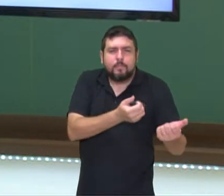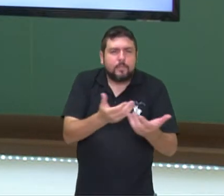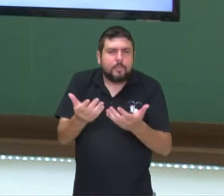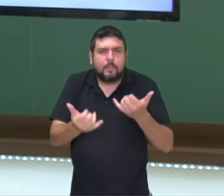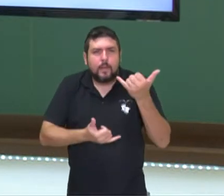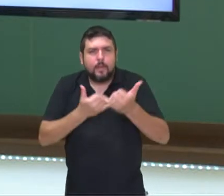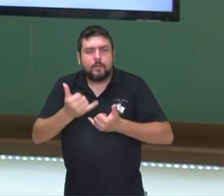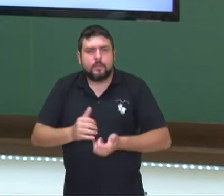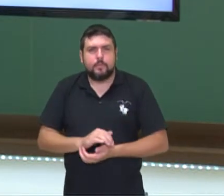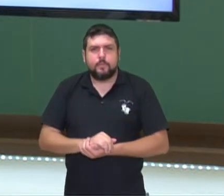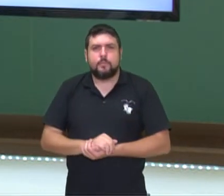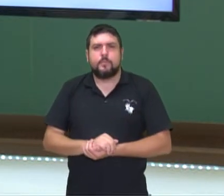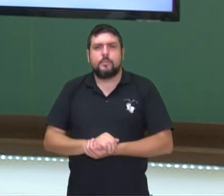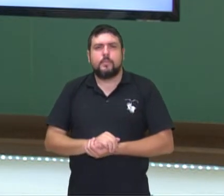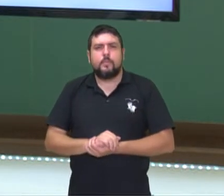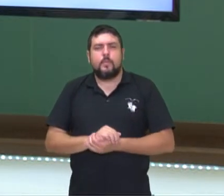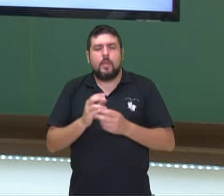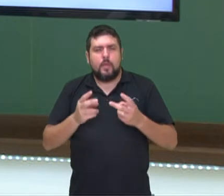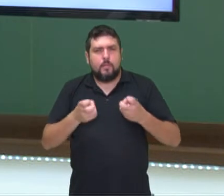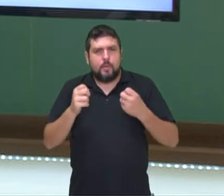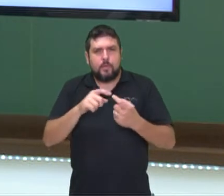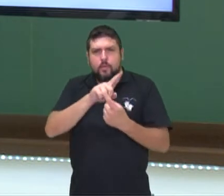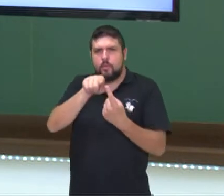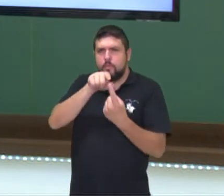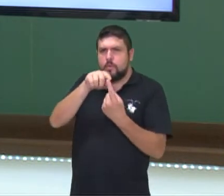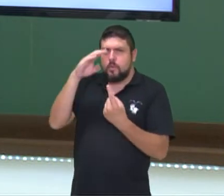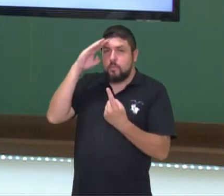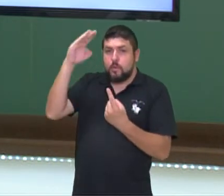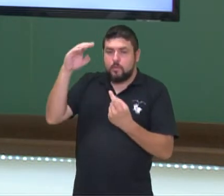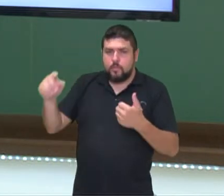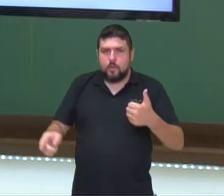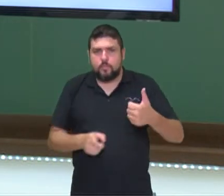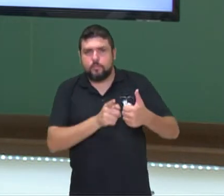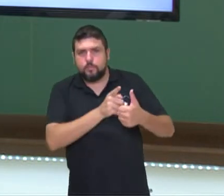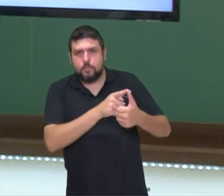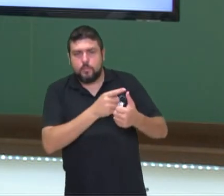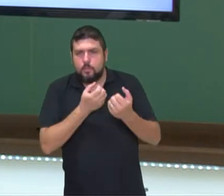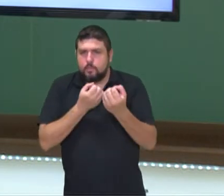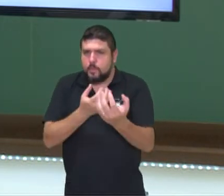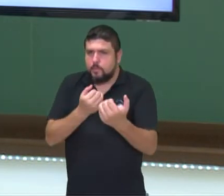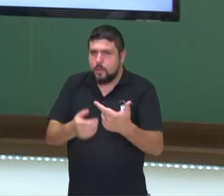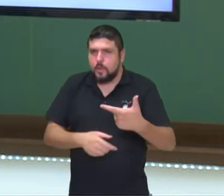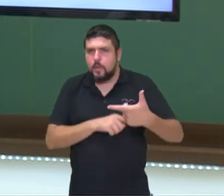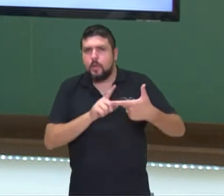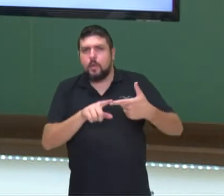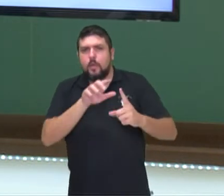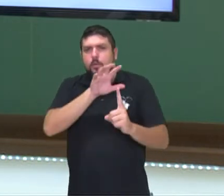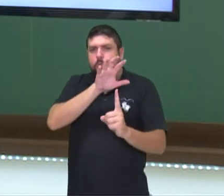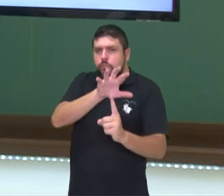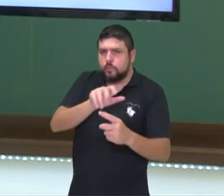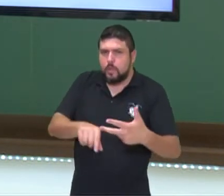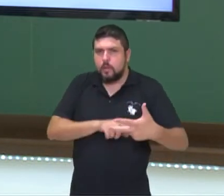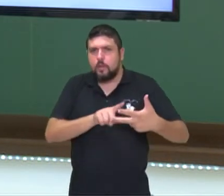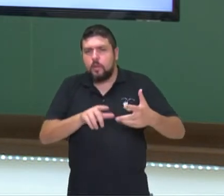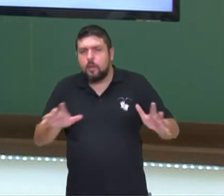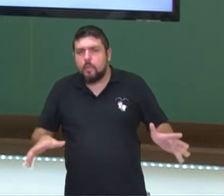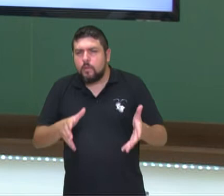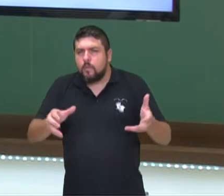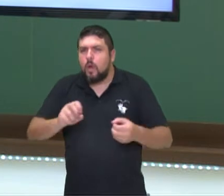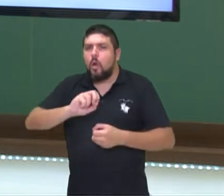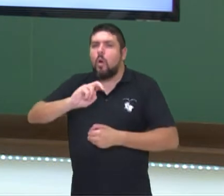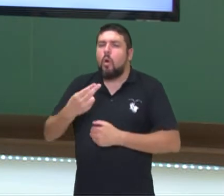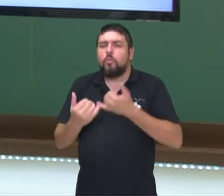objetivos principais da oratória. De novo, informar, influenciar, motivar